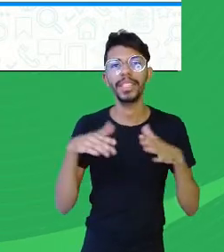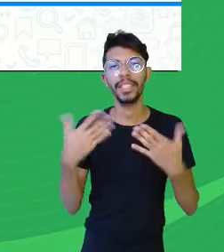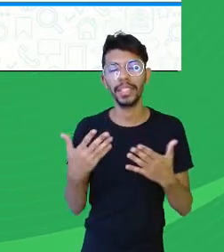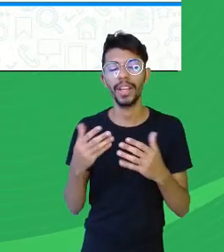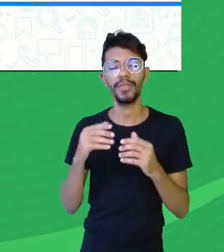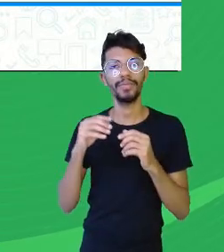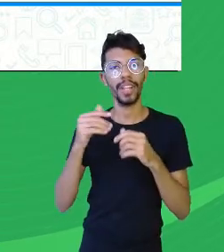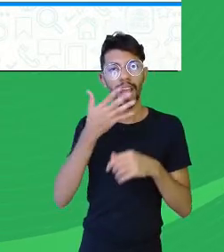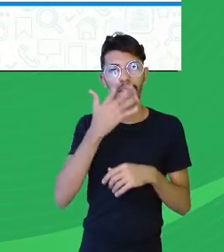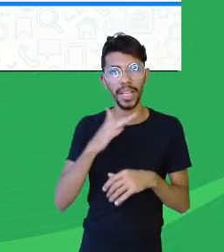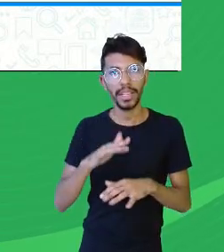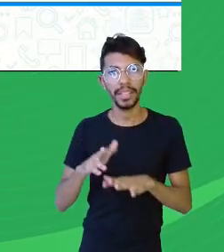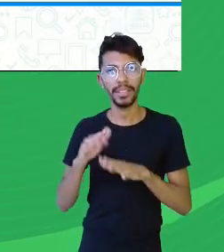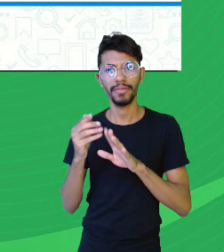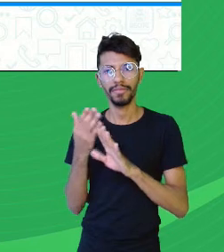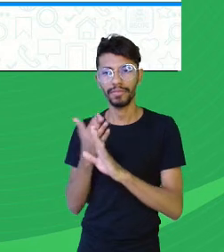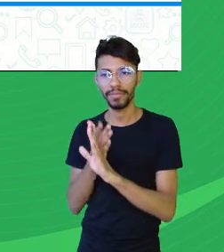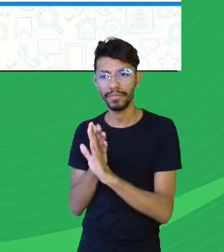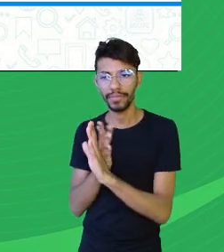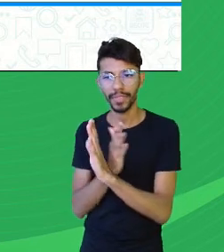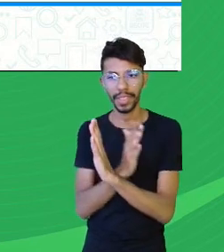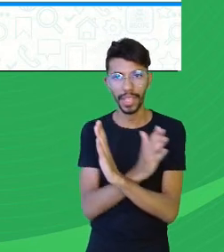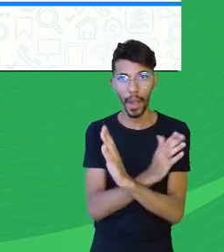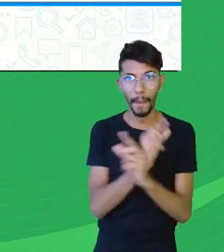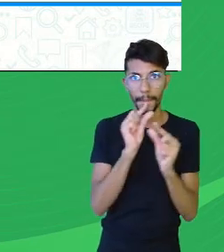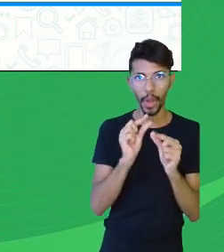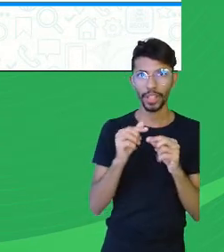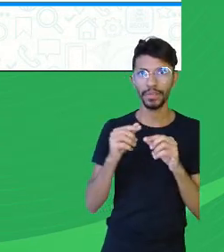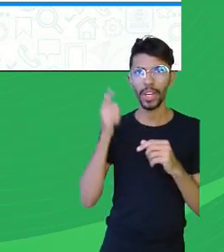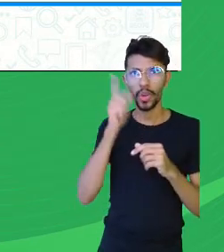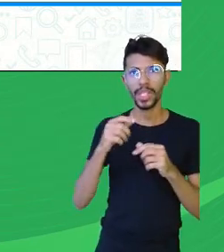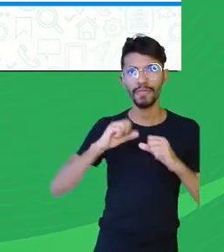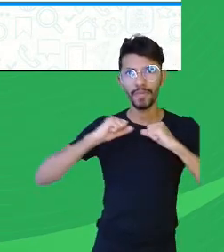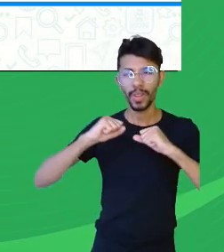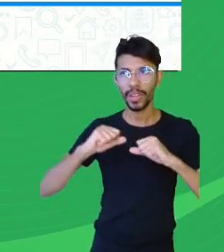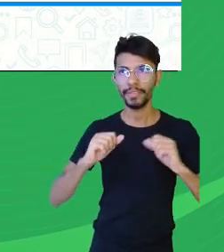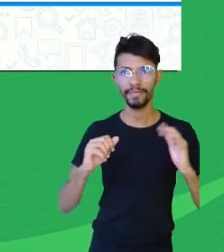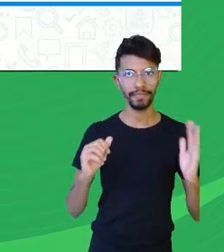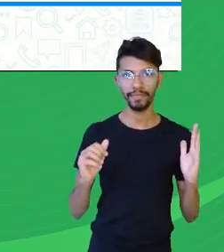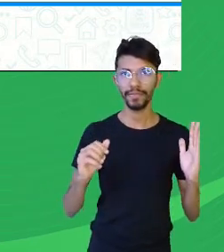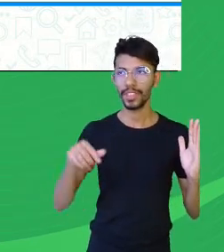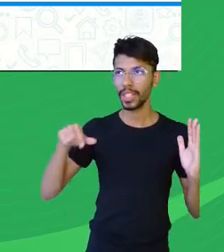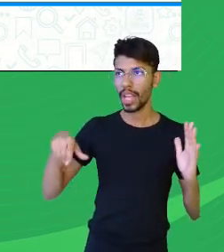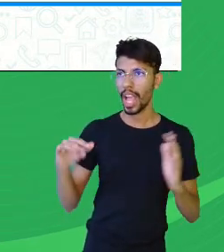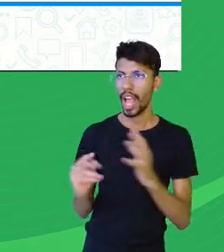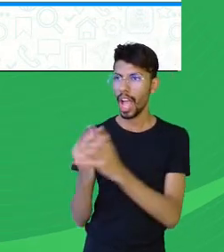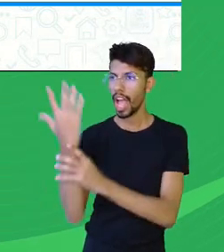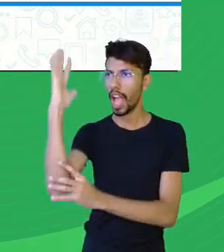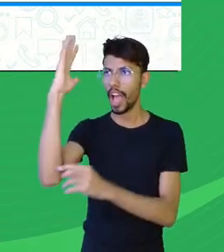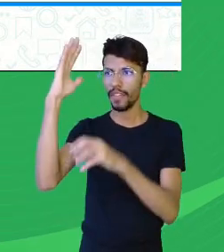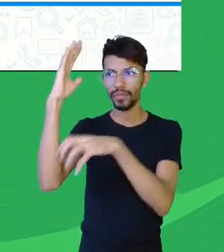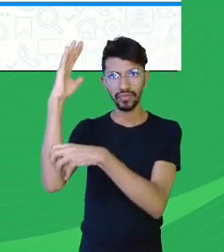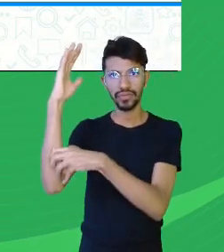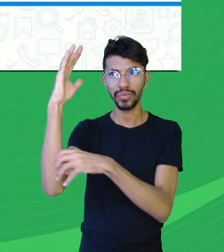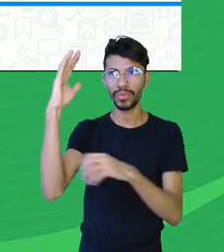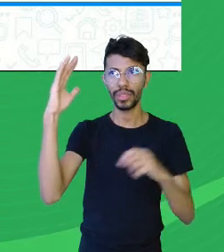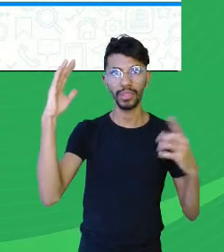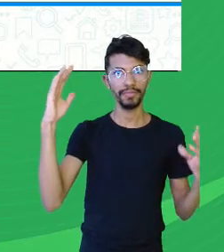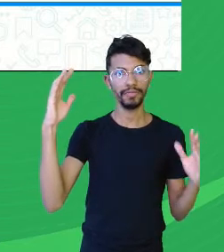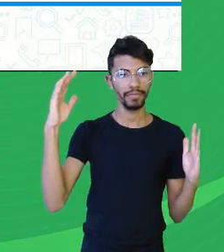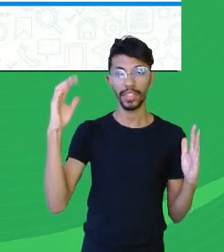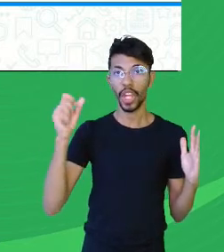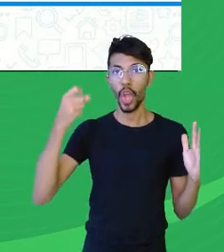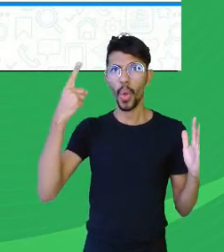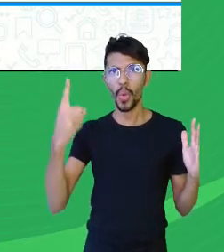ter o espaço de correr. Ele colocou lá embaixo da árvore aquela cesta de doces e ele contou.